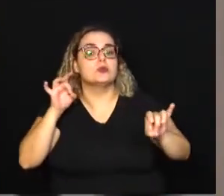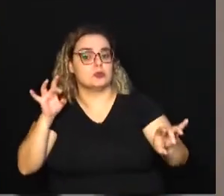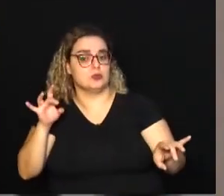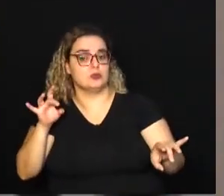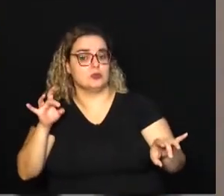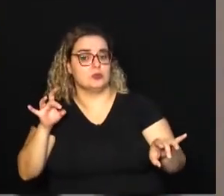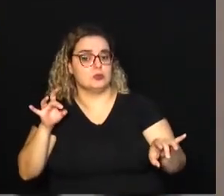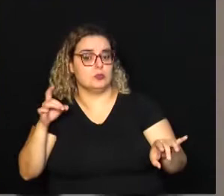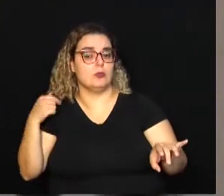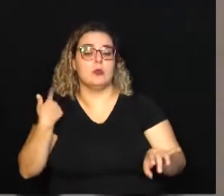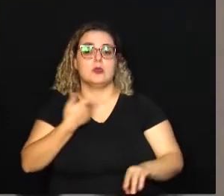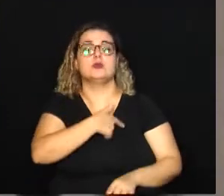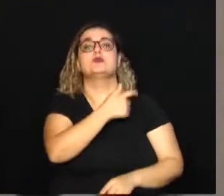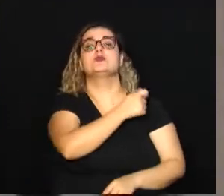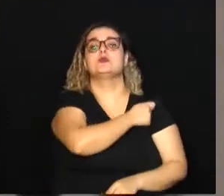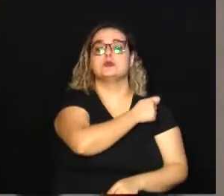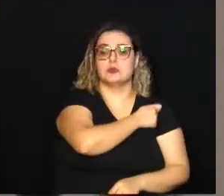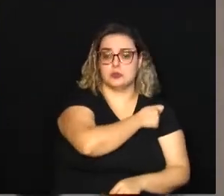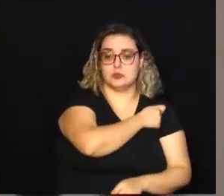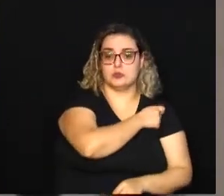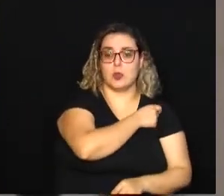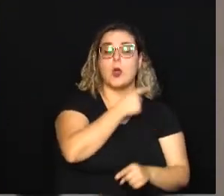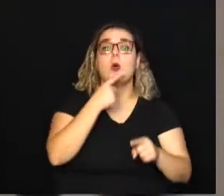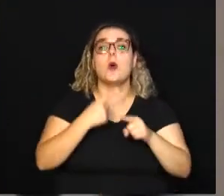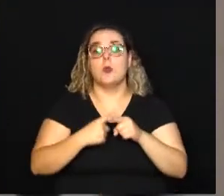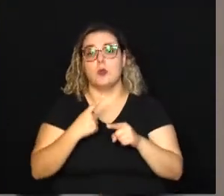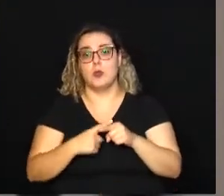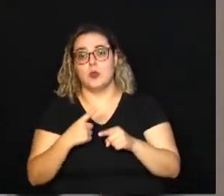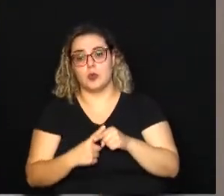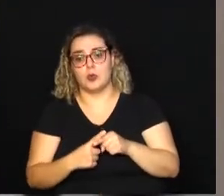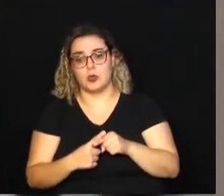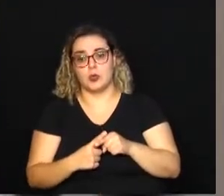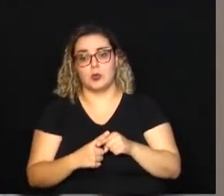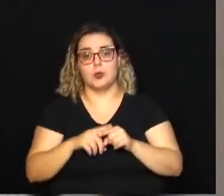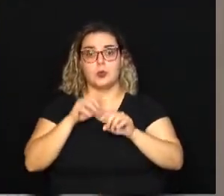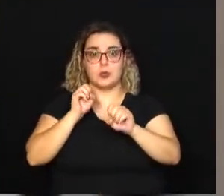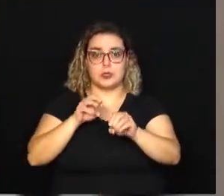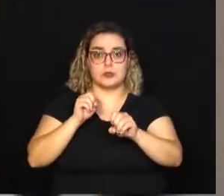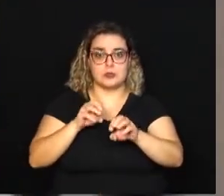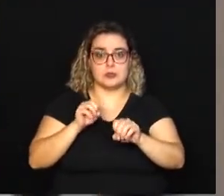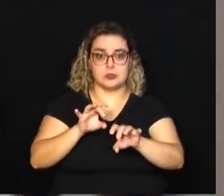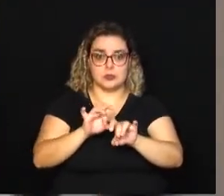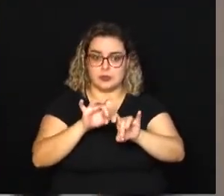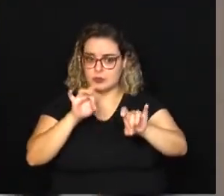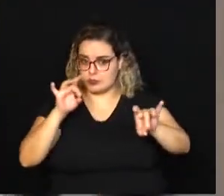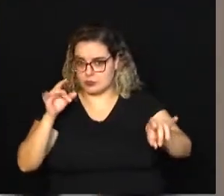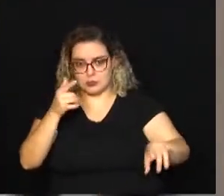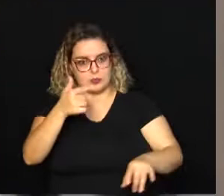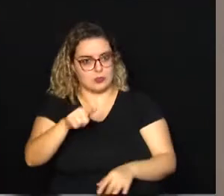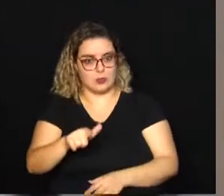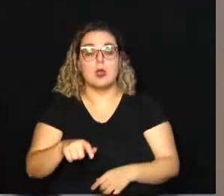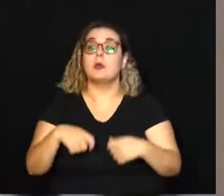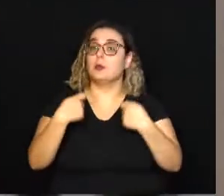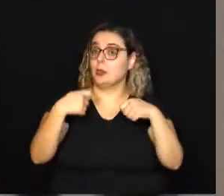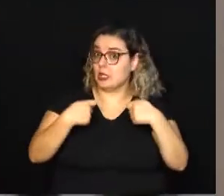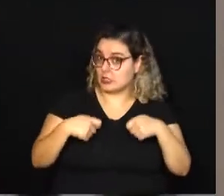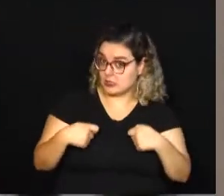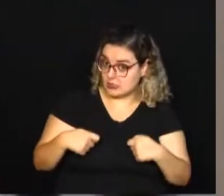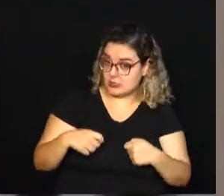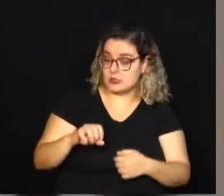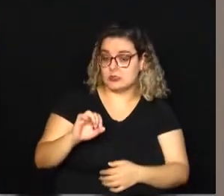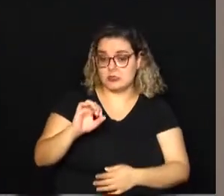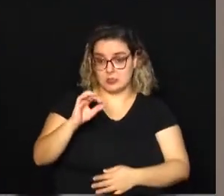alunos. Porque a questão do ensino remoto, ele vai continuar, ele deve